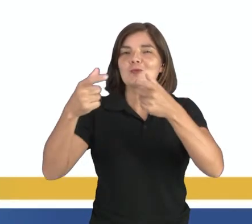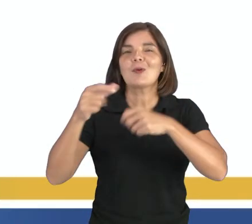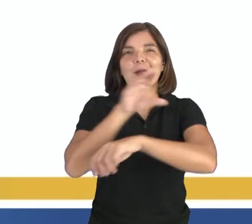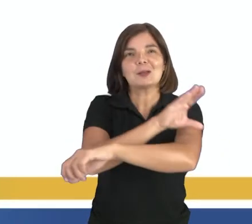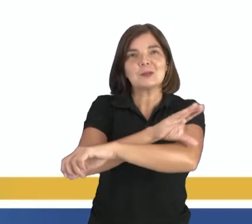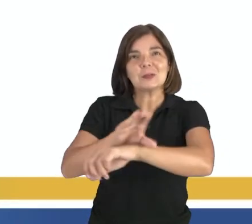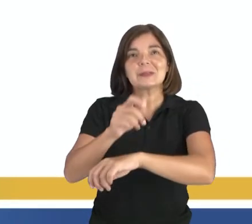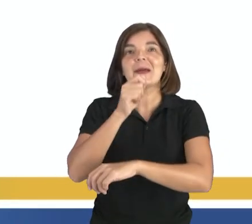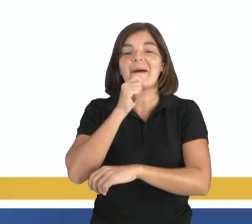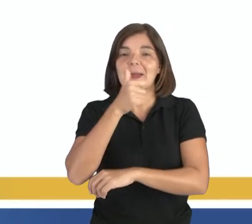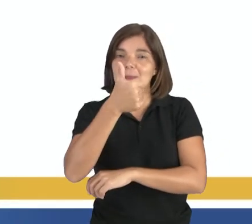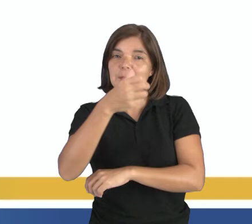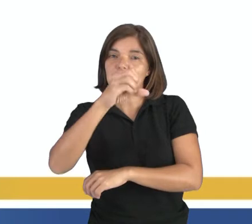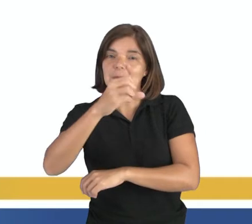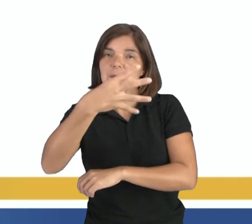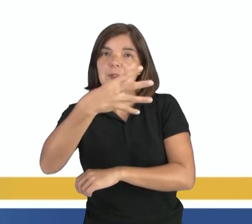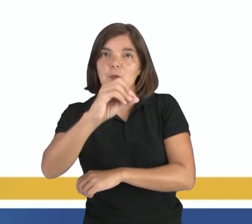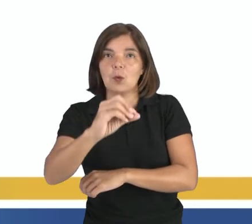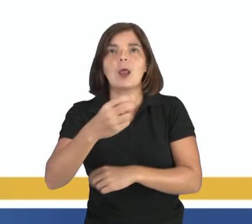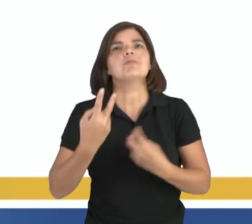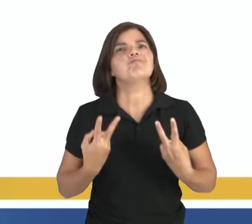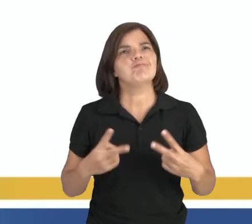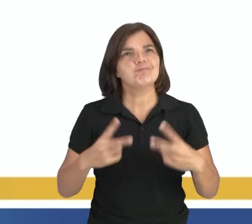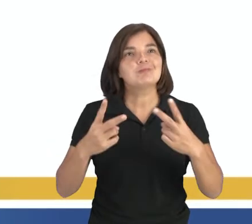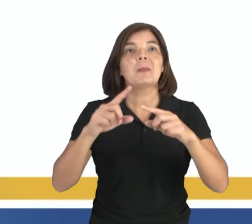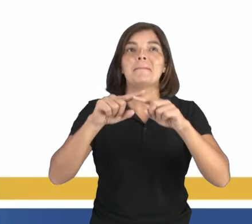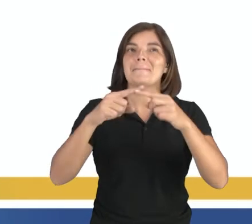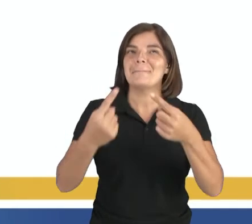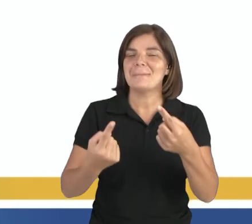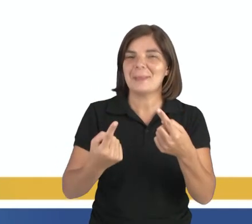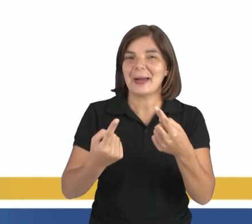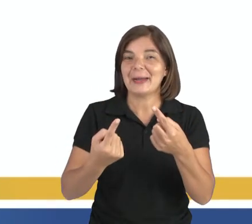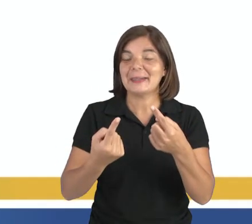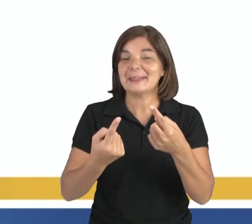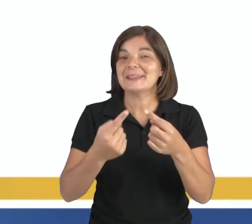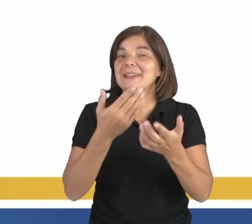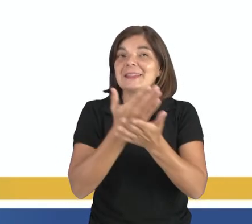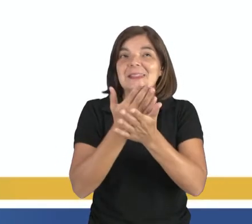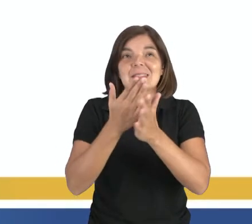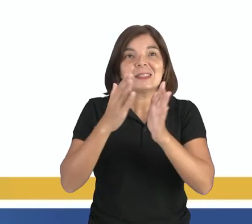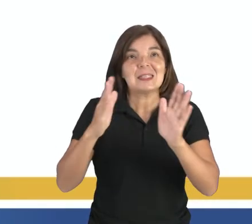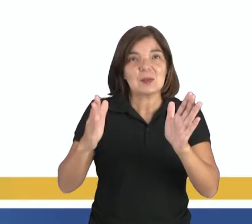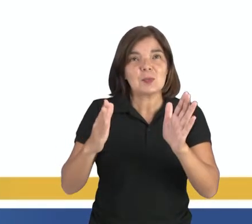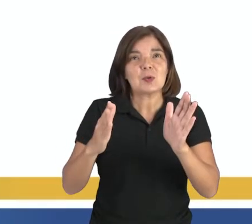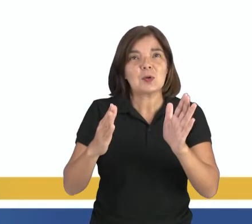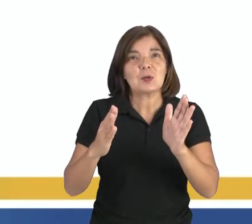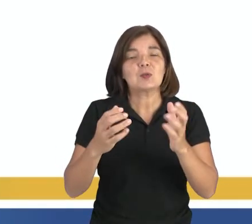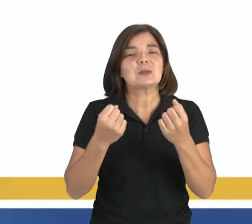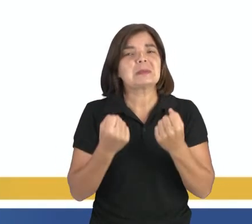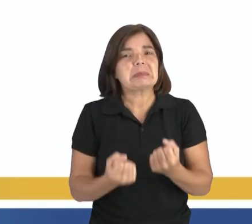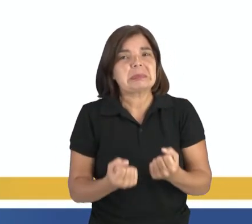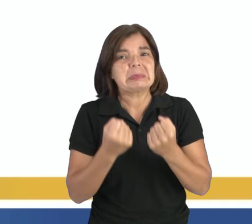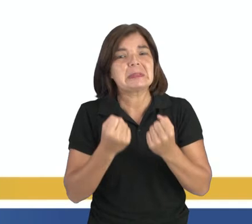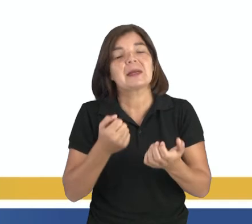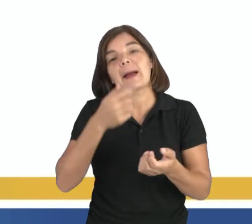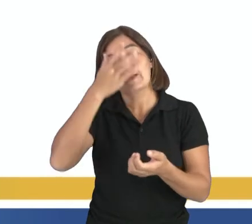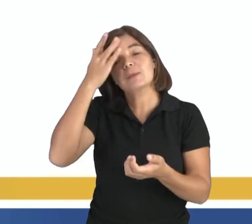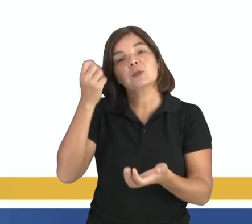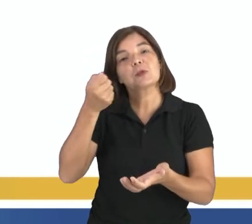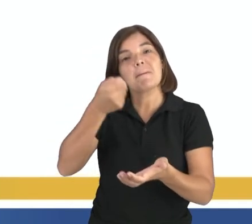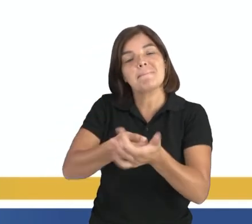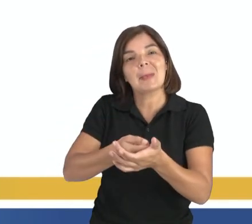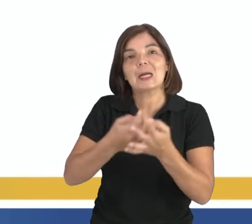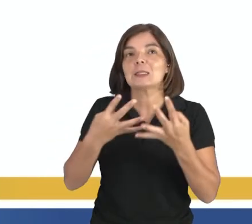culturais, ainda na década de 40, foi uma vitória, mas o benefício acabou se tornando um fardo para quem